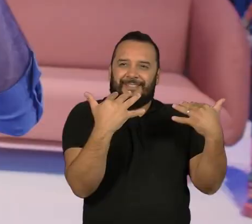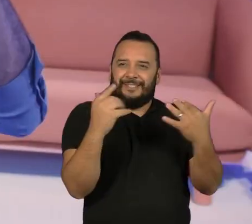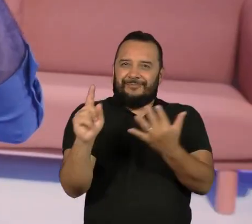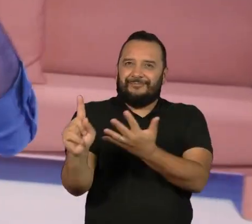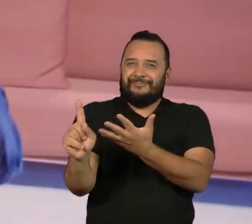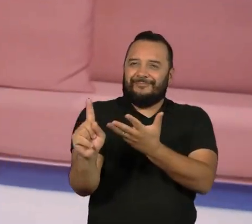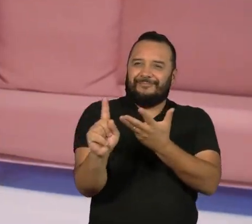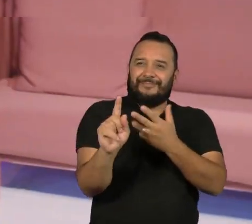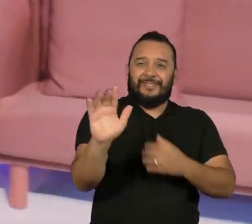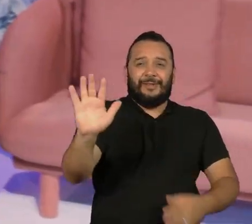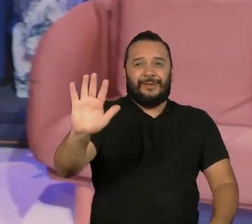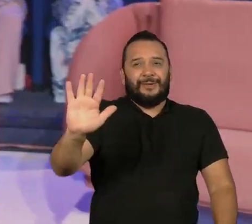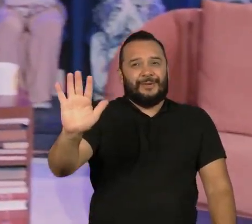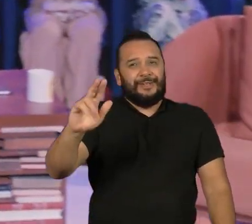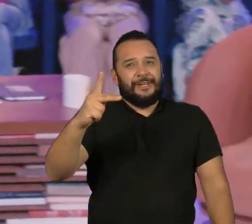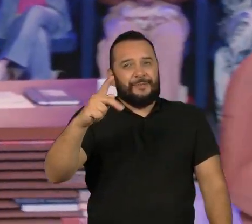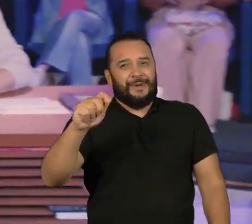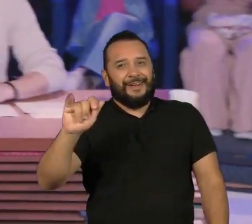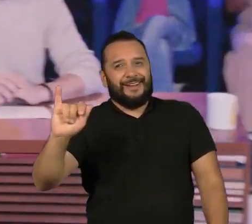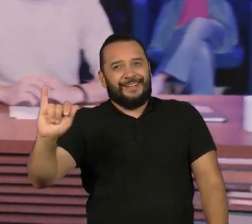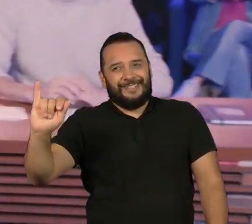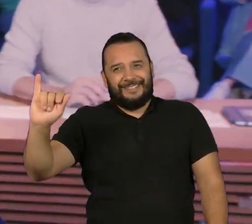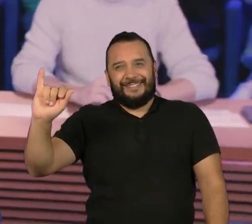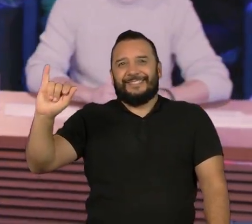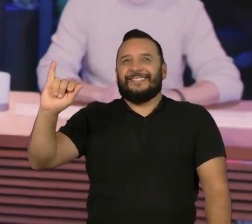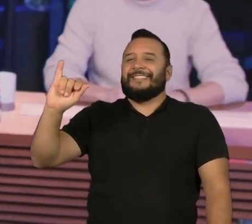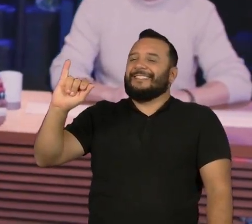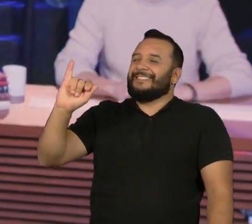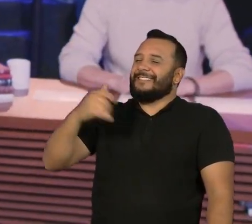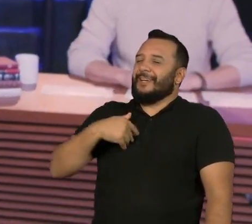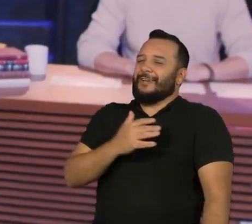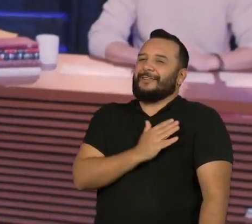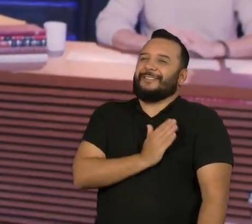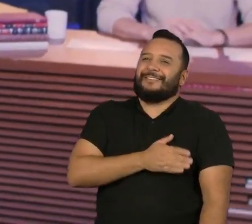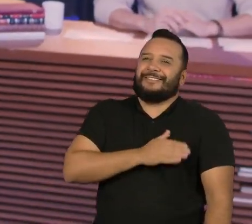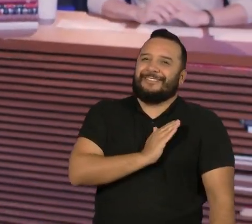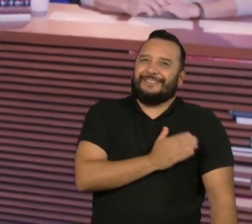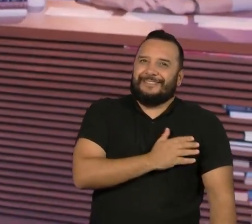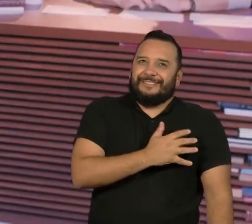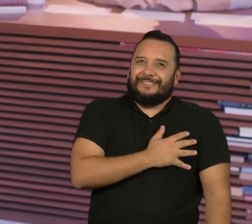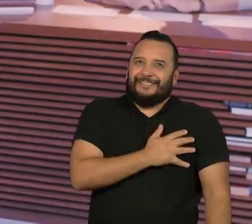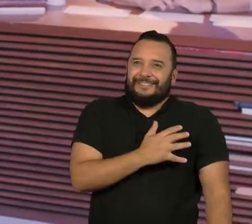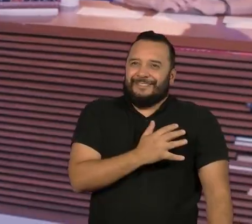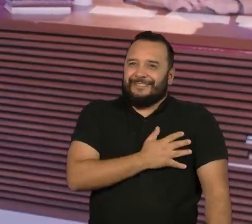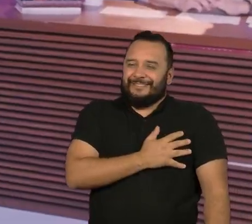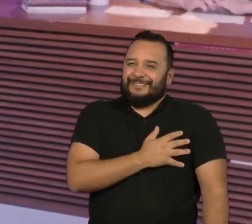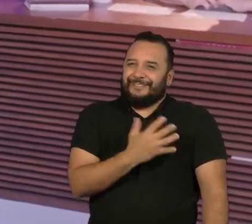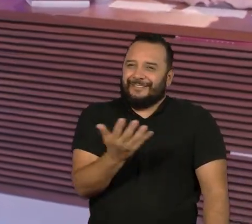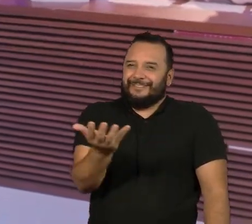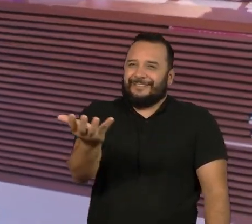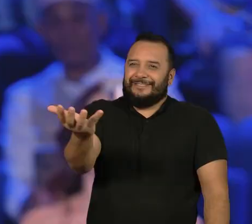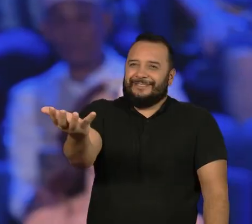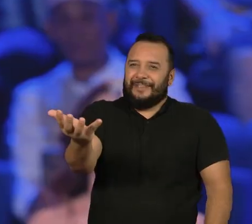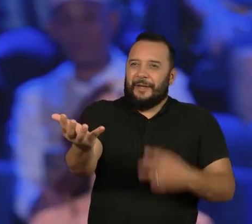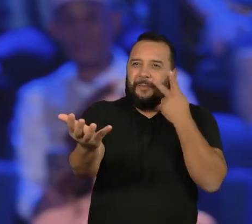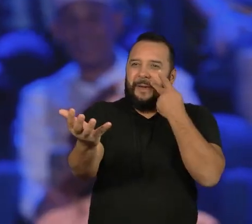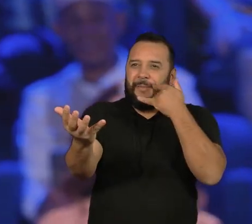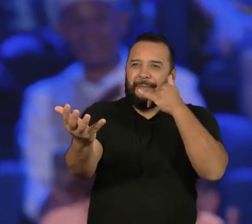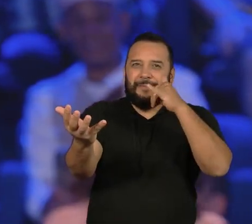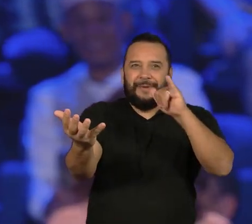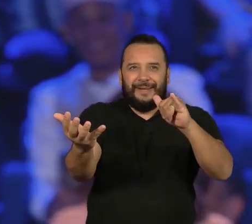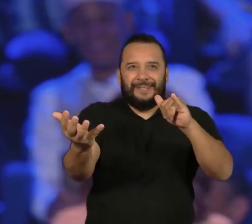dizer oi paizinho. Se meu coração é do papai, por isso